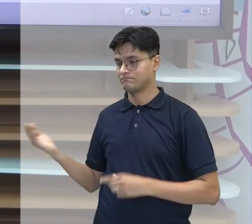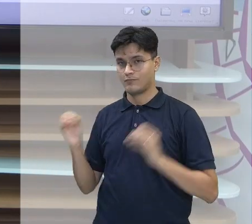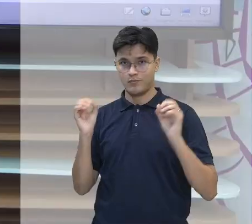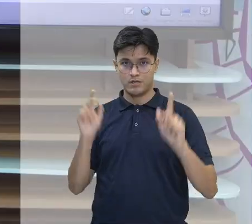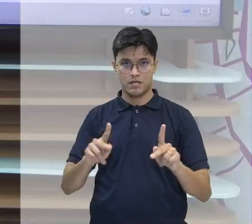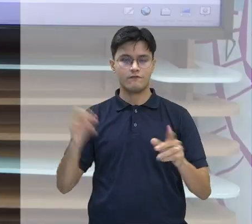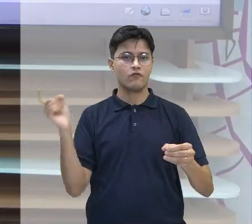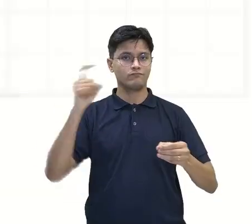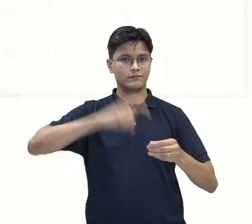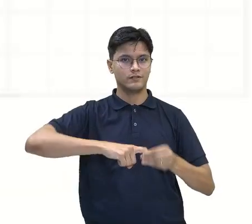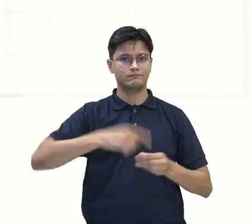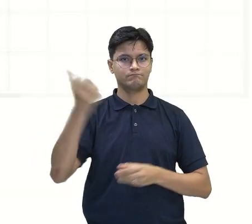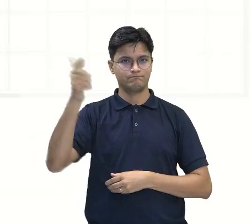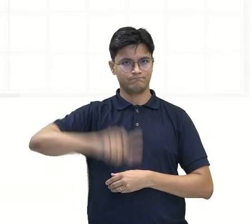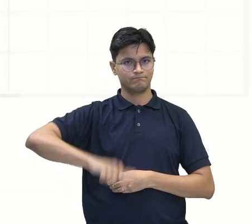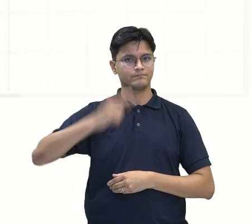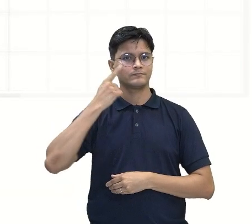voltar?